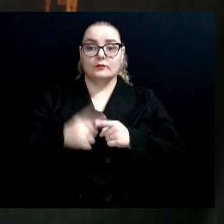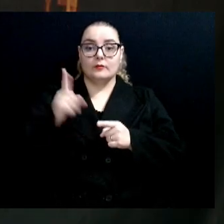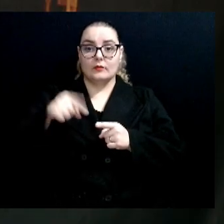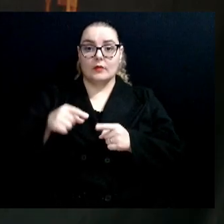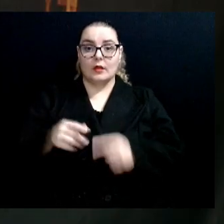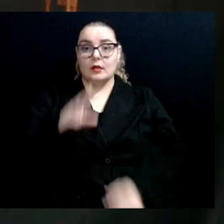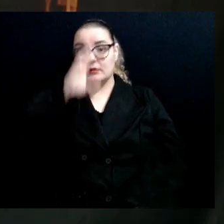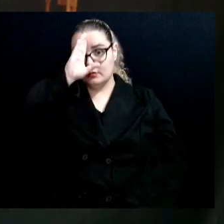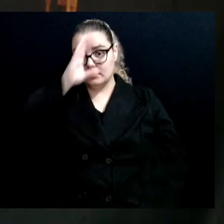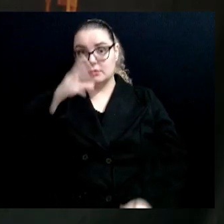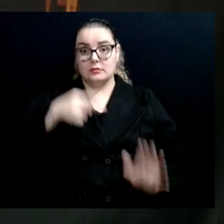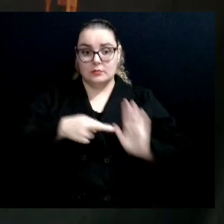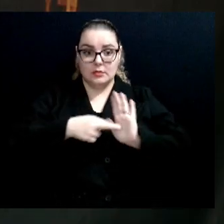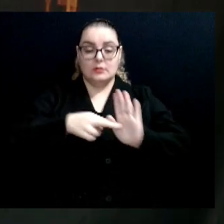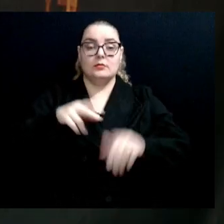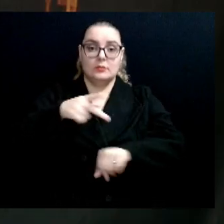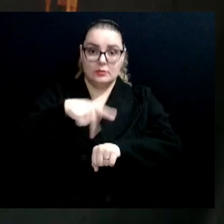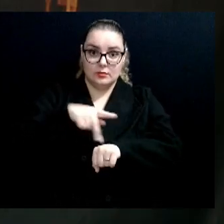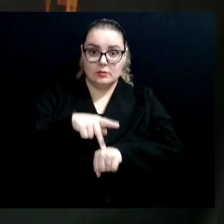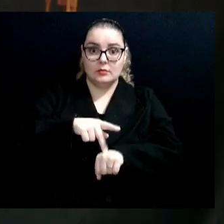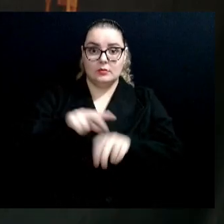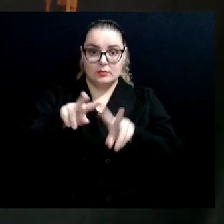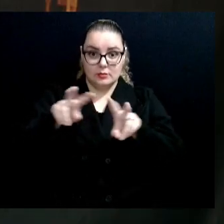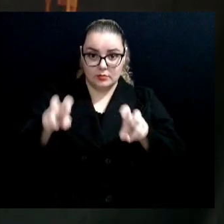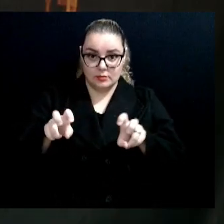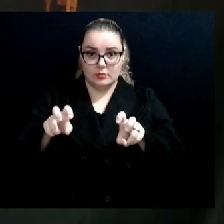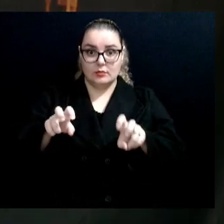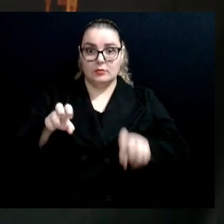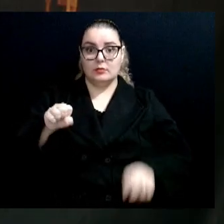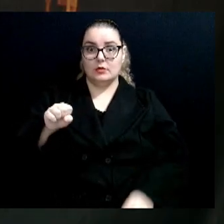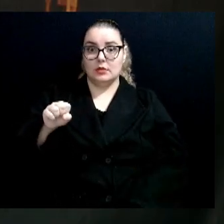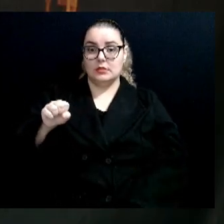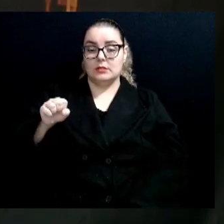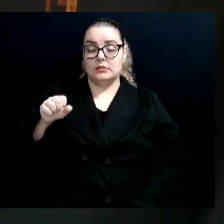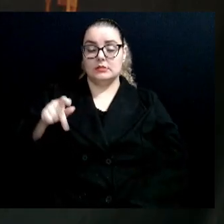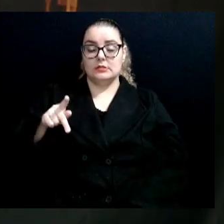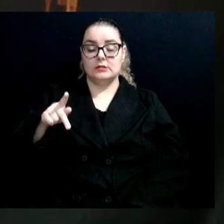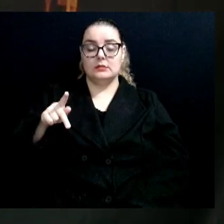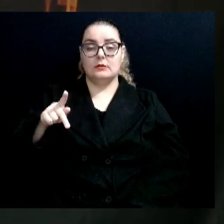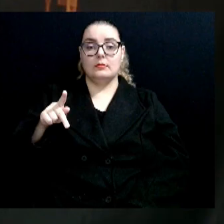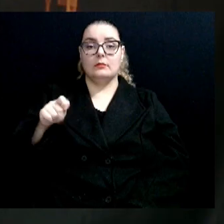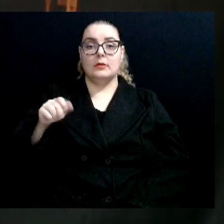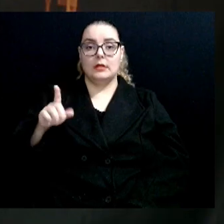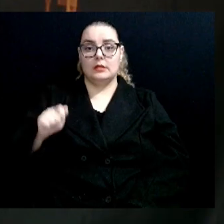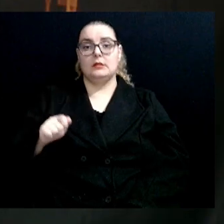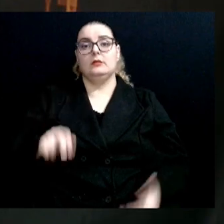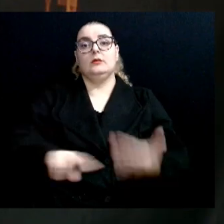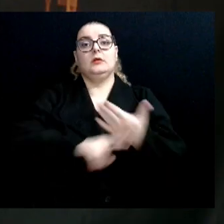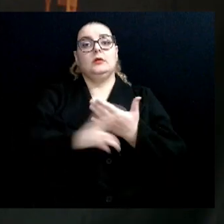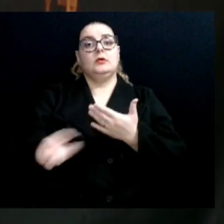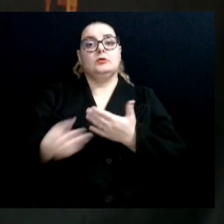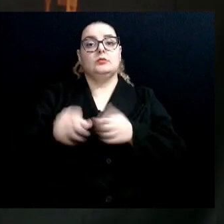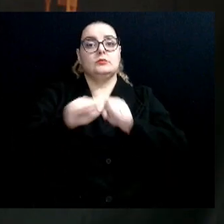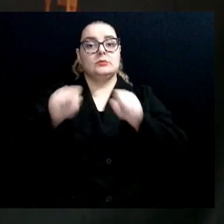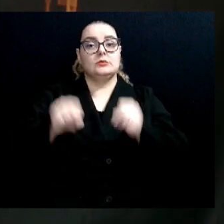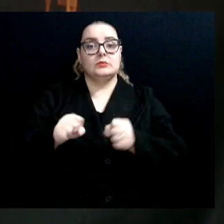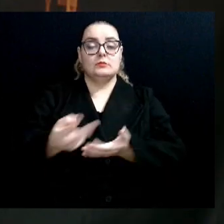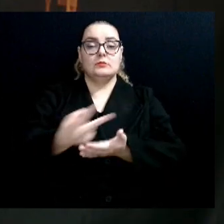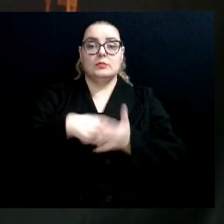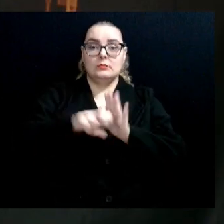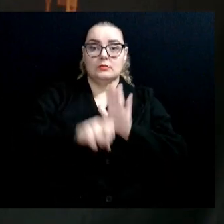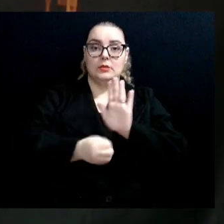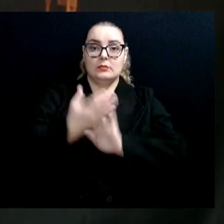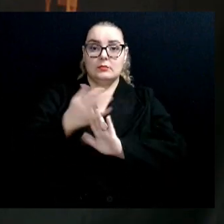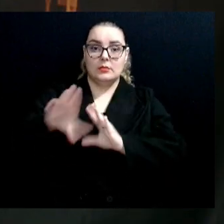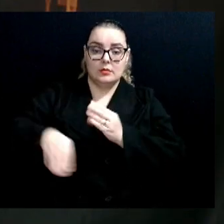referências do país no tema. O Espada, ele vai abordar os impactos do novo sistema tributário criado pela emenda